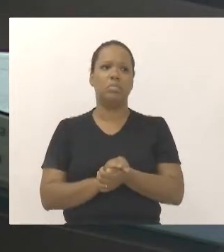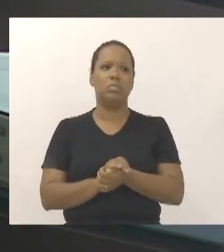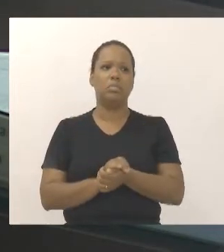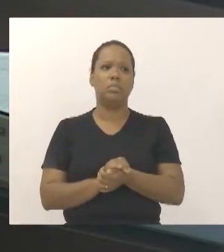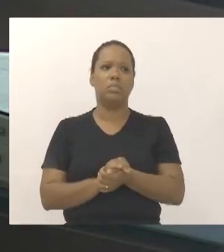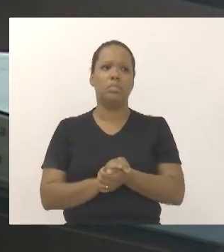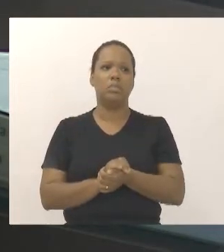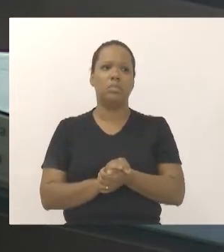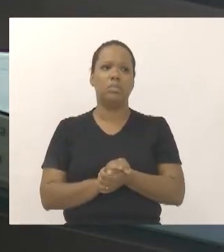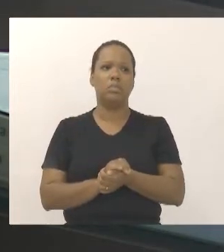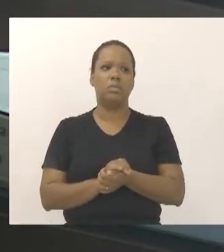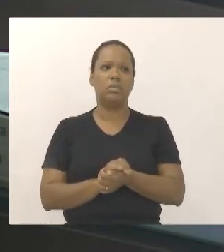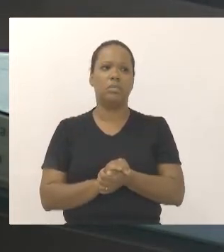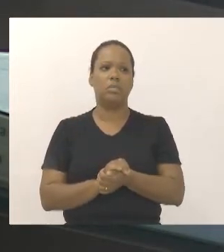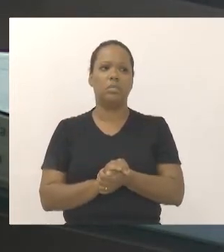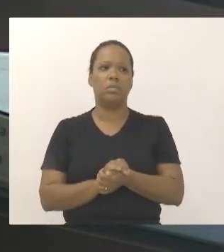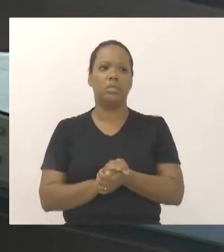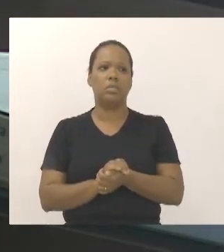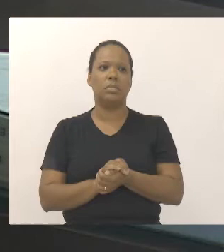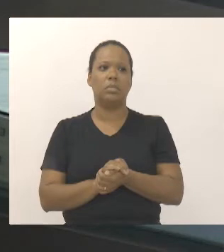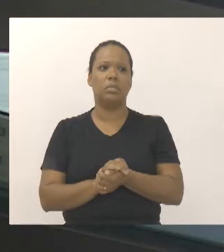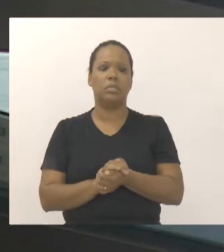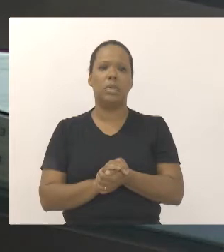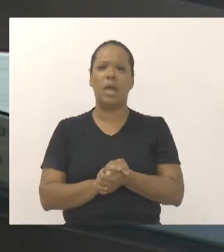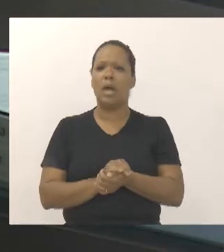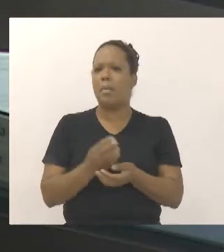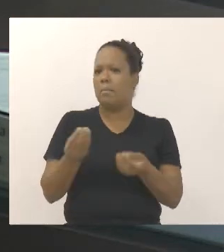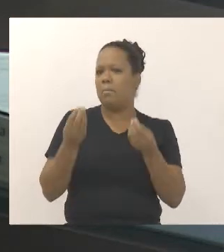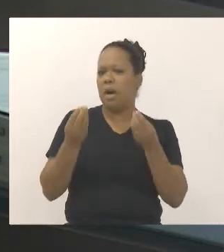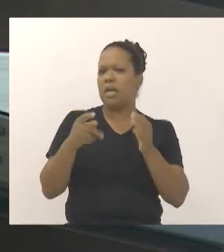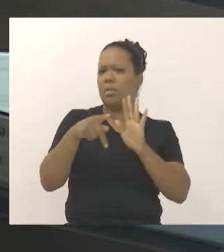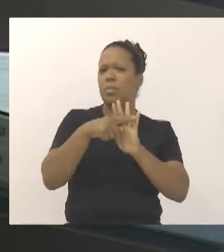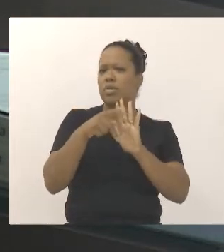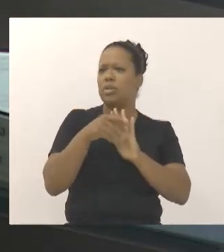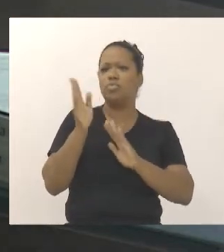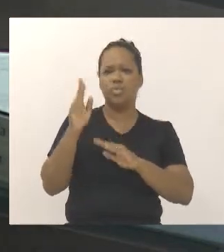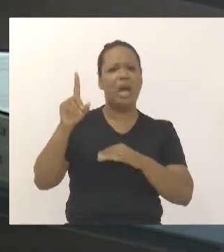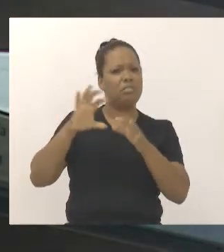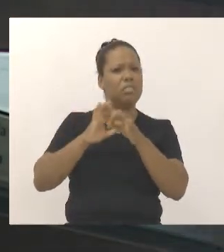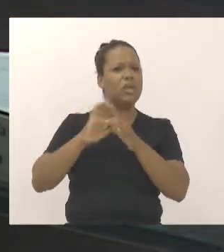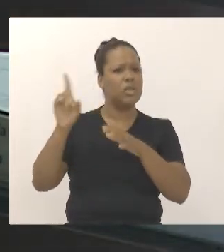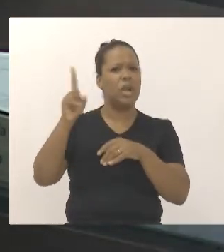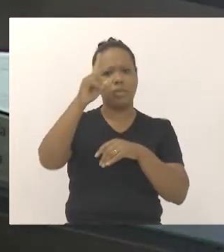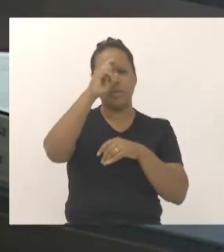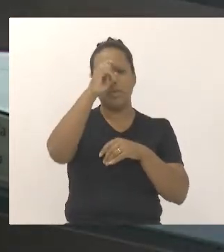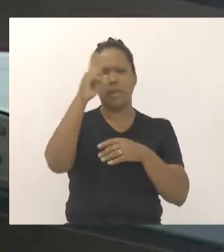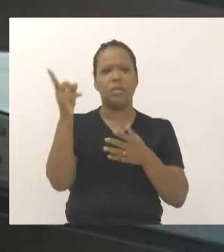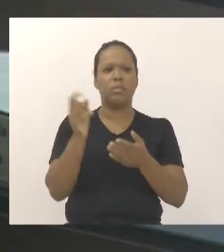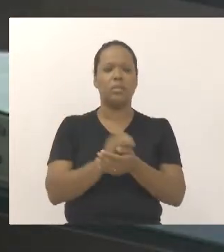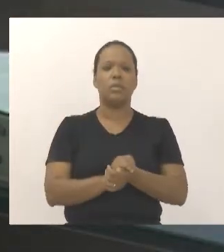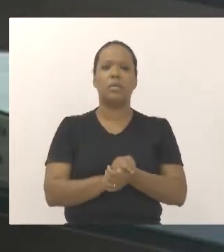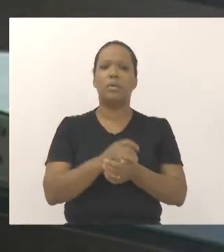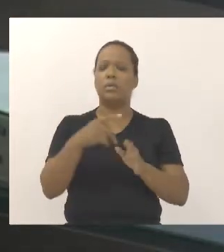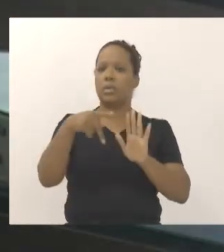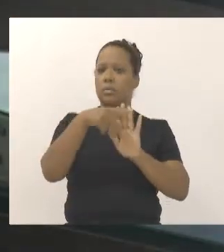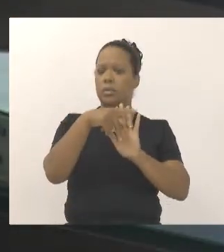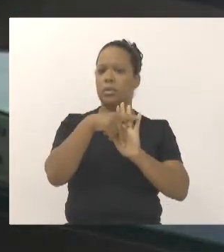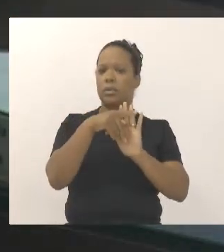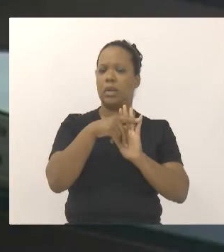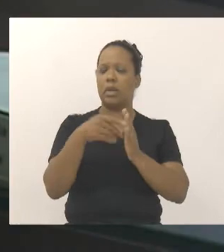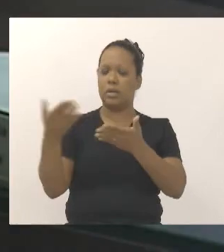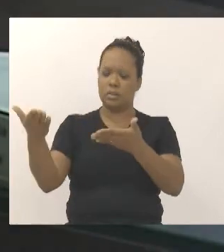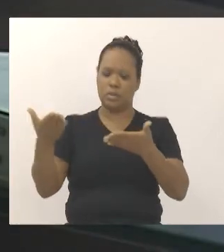vejo, infelizmente, Lucimar, a necessidade desse projeto neste momento. Então, hoje, diante dessa colocação